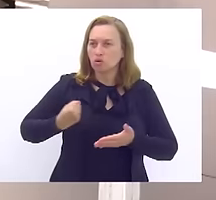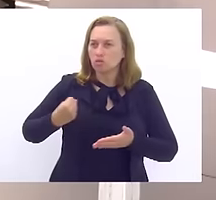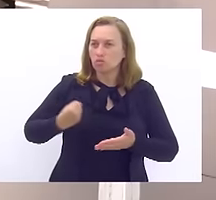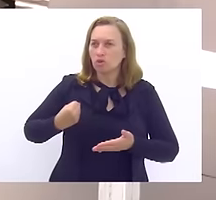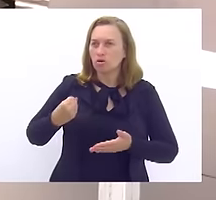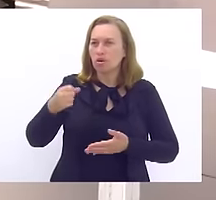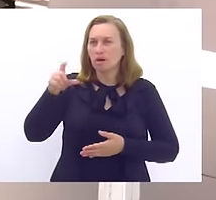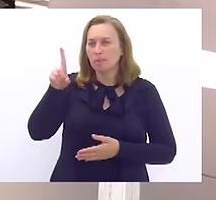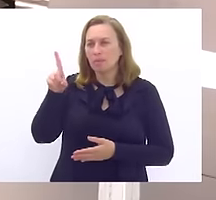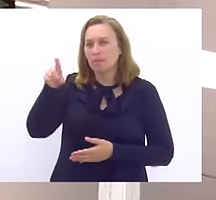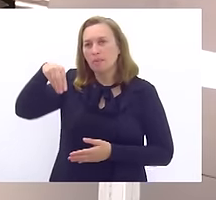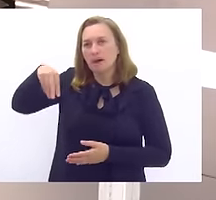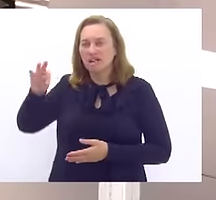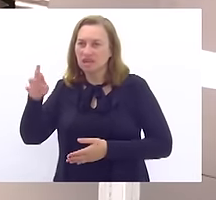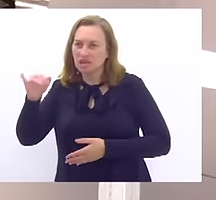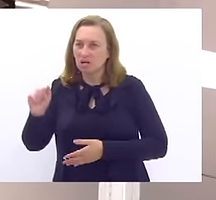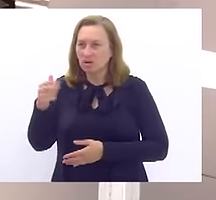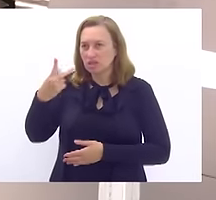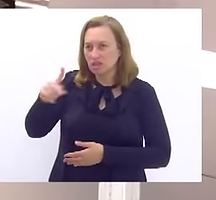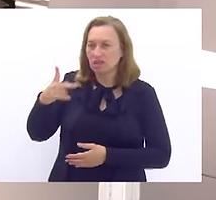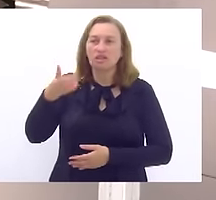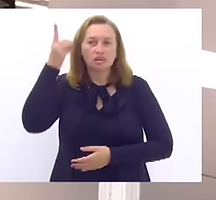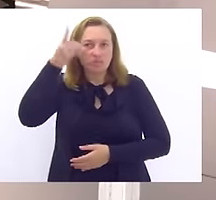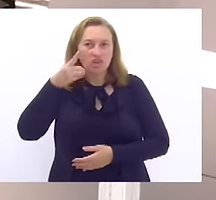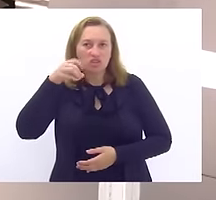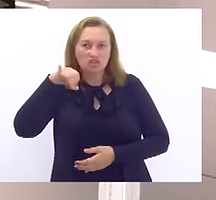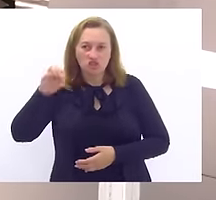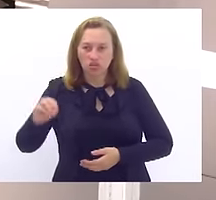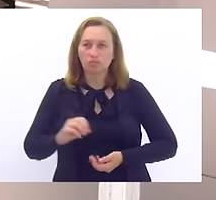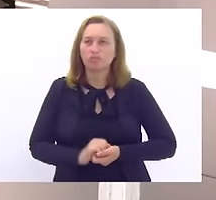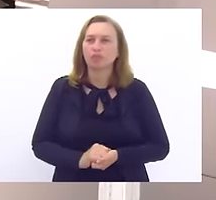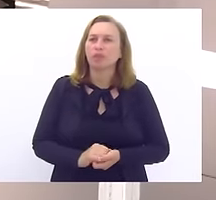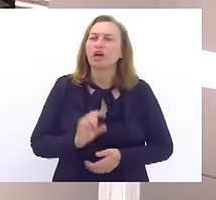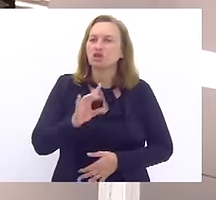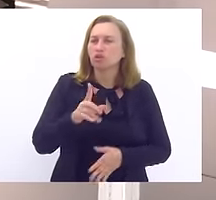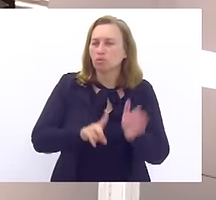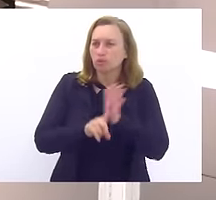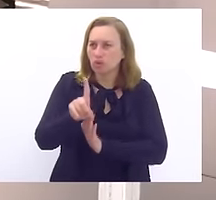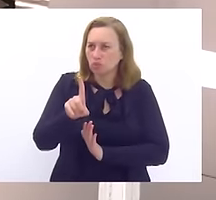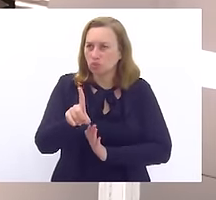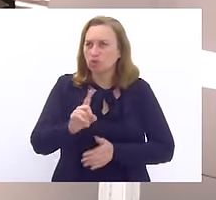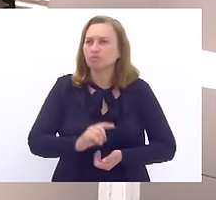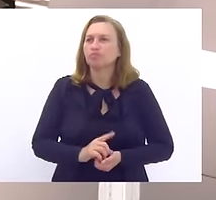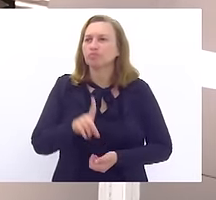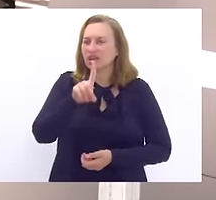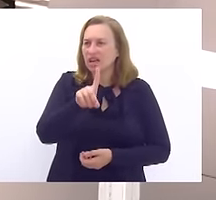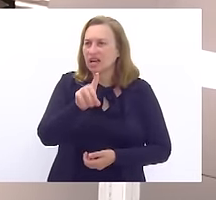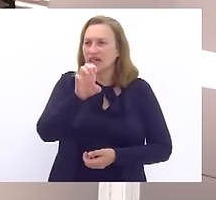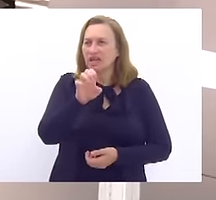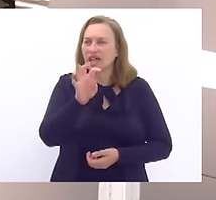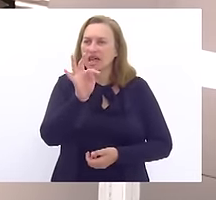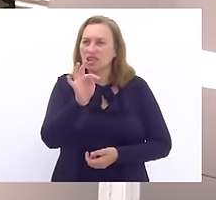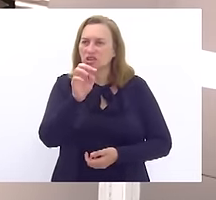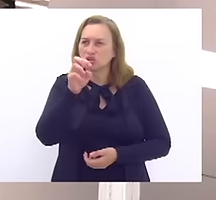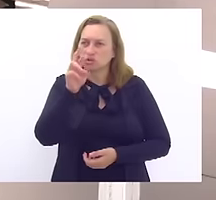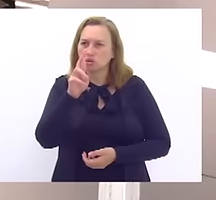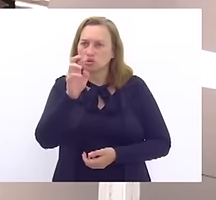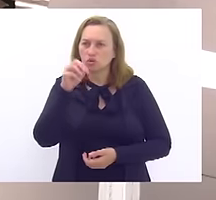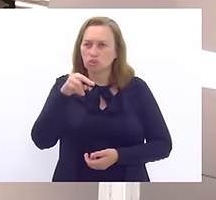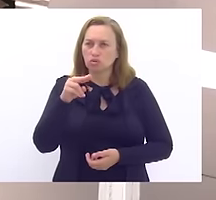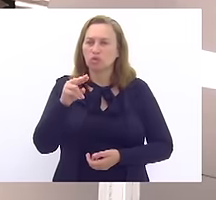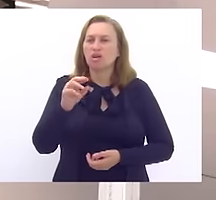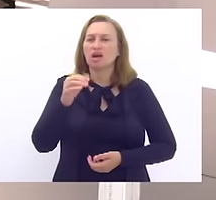Presidente Rodrigo Deputado Dinho Deputado Dino Deixa eu fazer só uma pergunta né o Detro ali a senhora tá respondendo